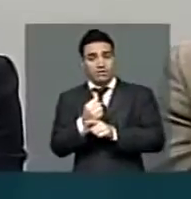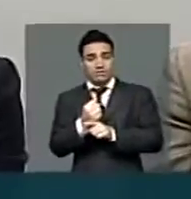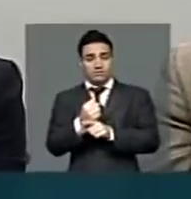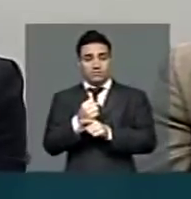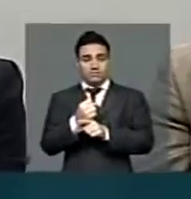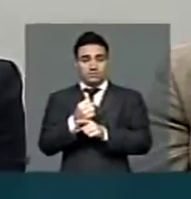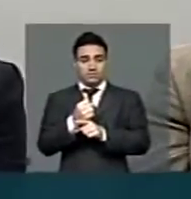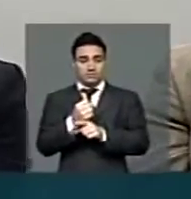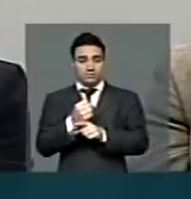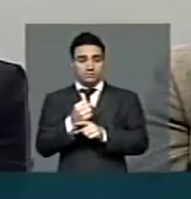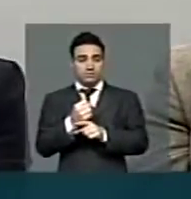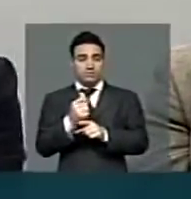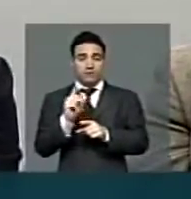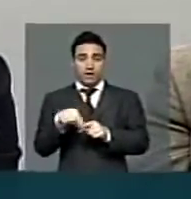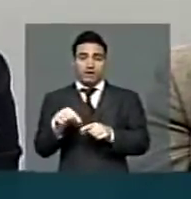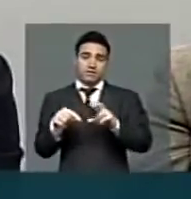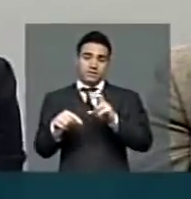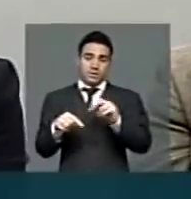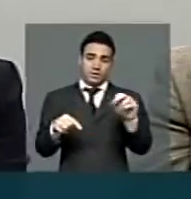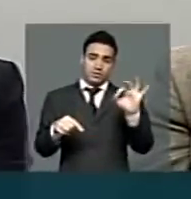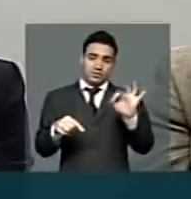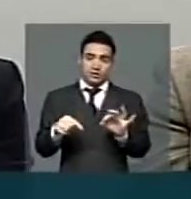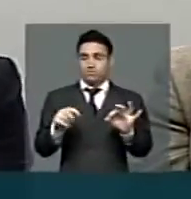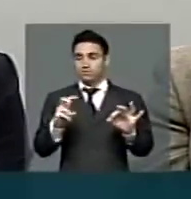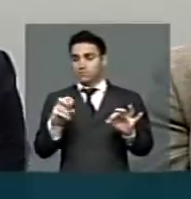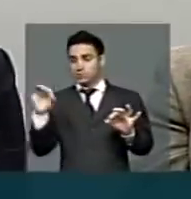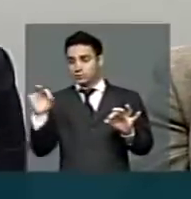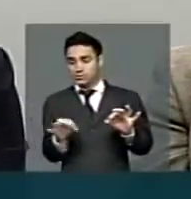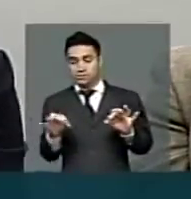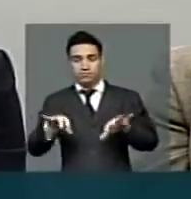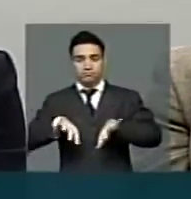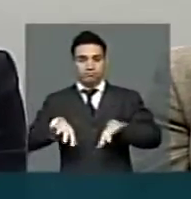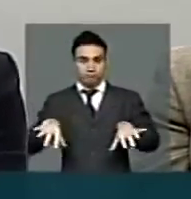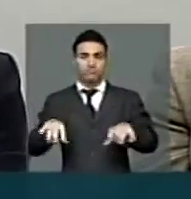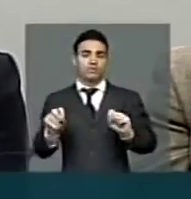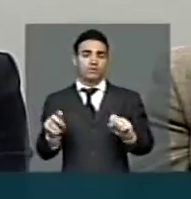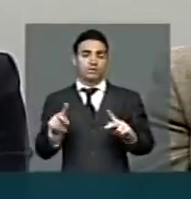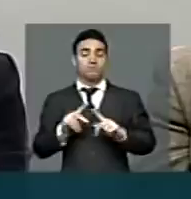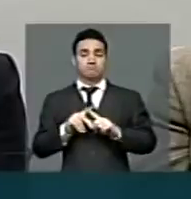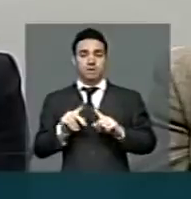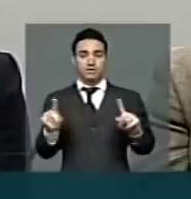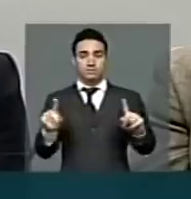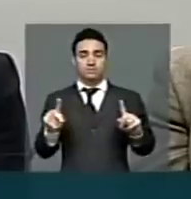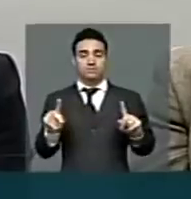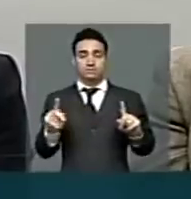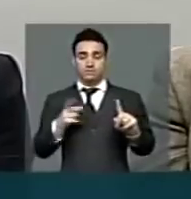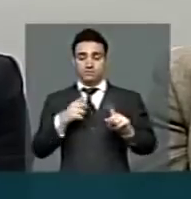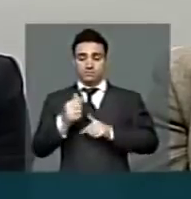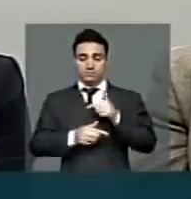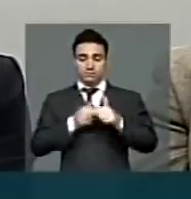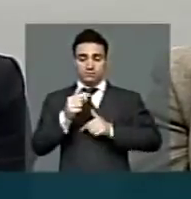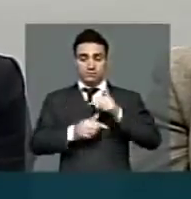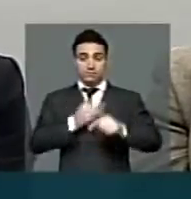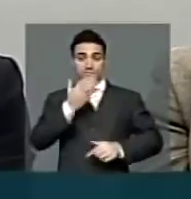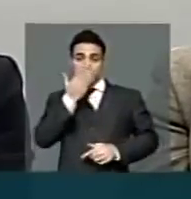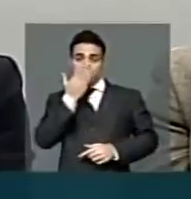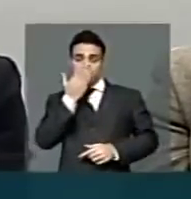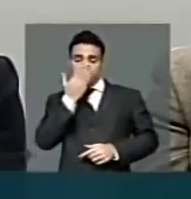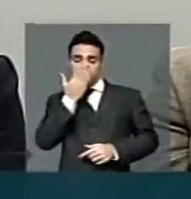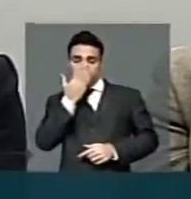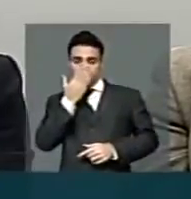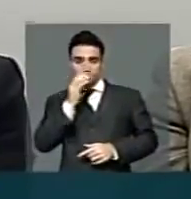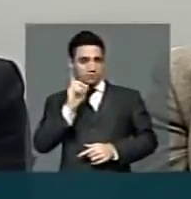minimamente justa é aquela que divide 50%, 50%. Isso porque o trabalho da prostituição, ele é